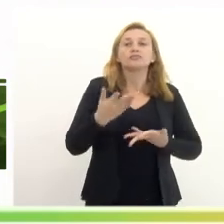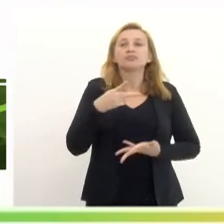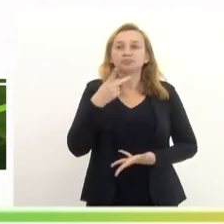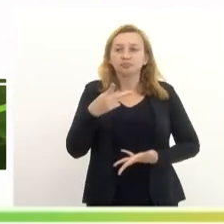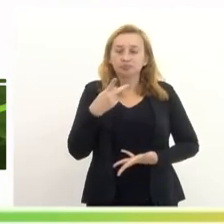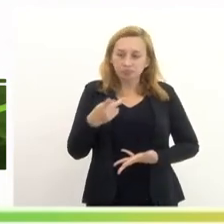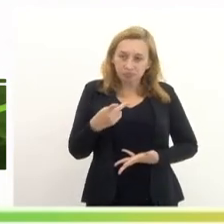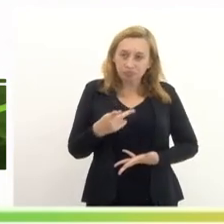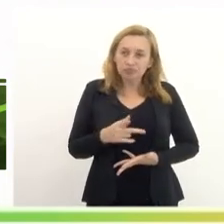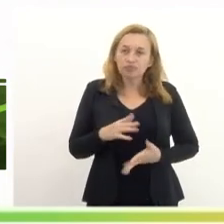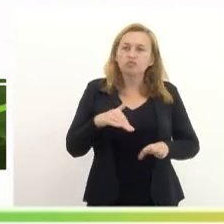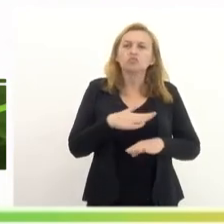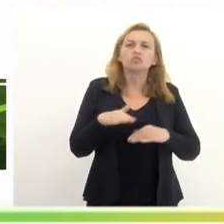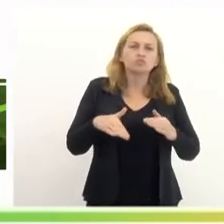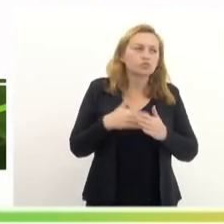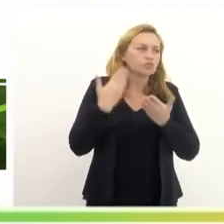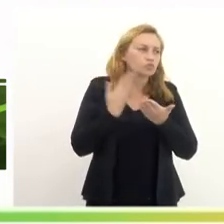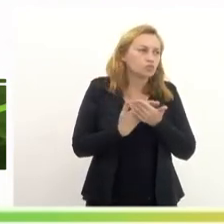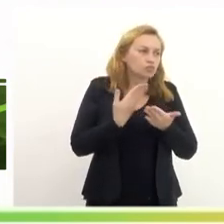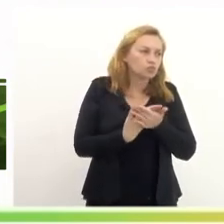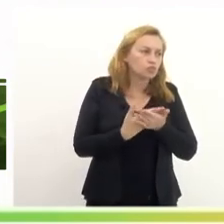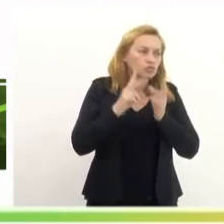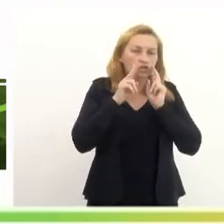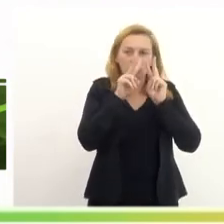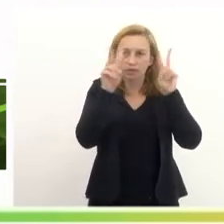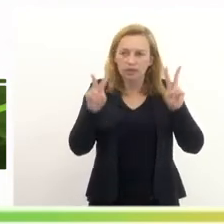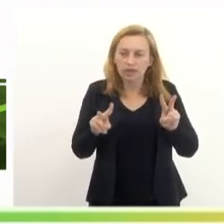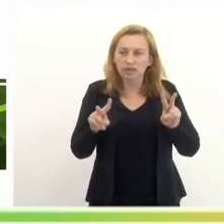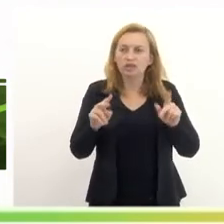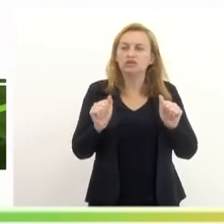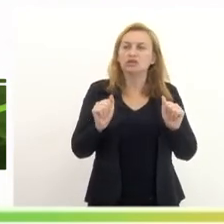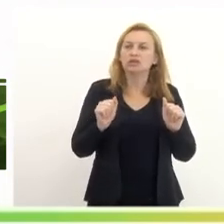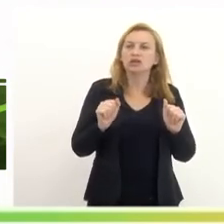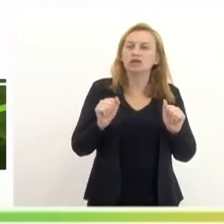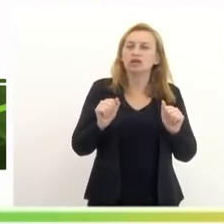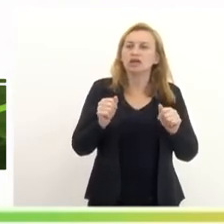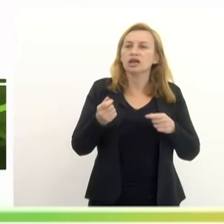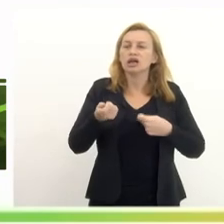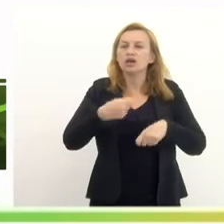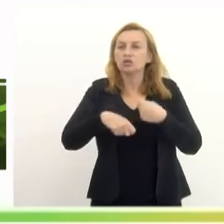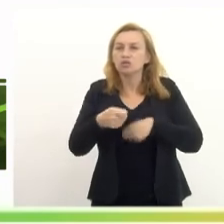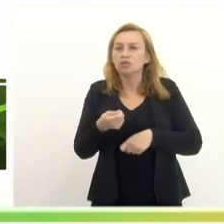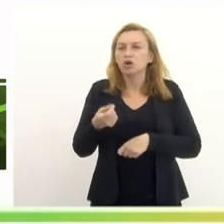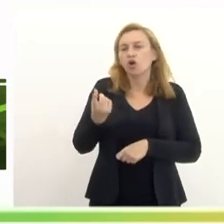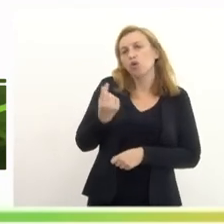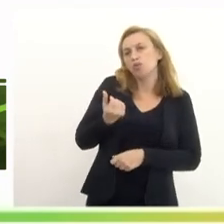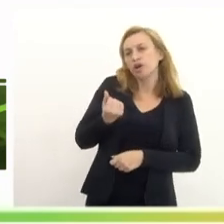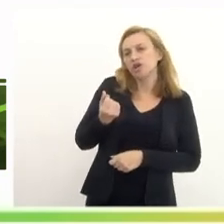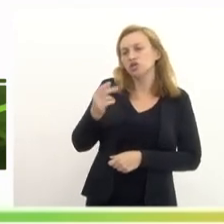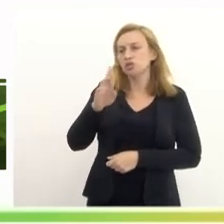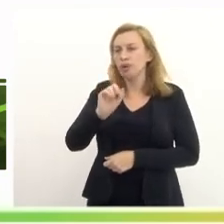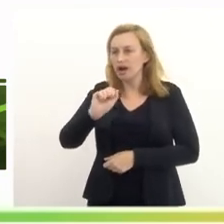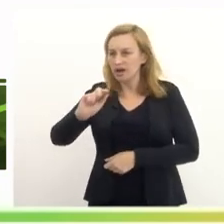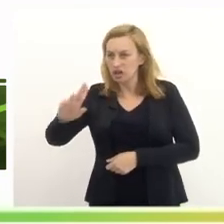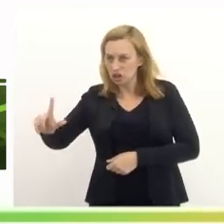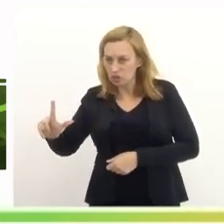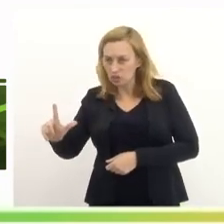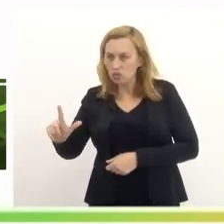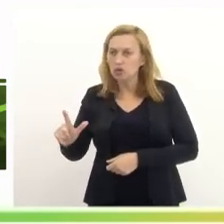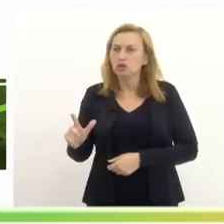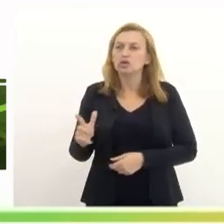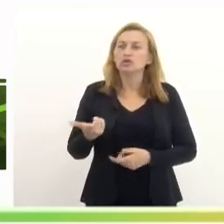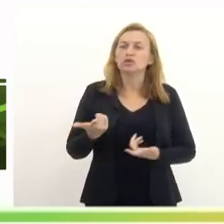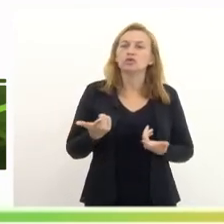consideração todo o estudo de viabilidade econômica, o preço do barril, a tua condição